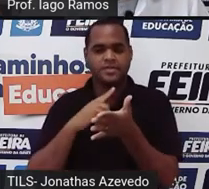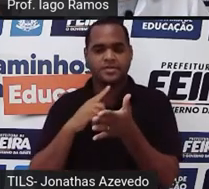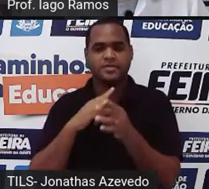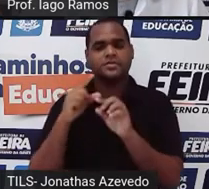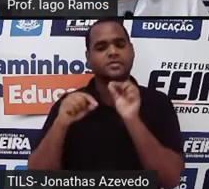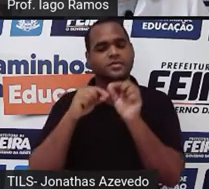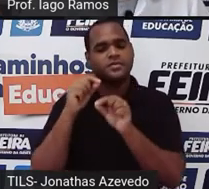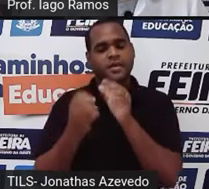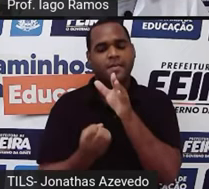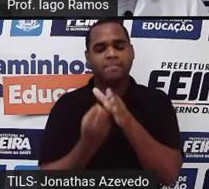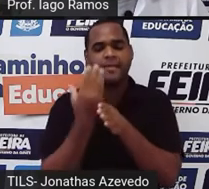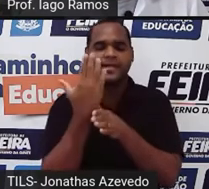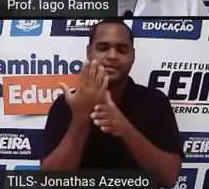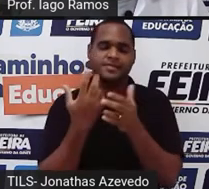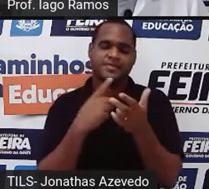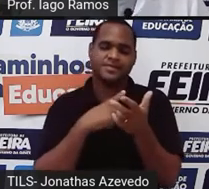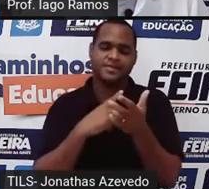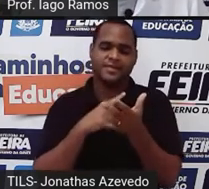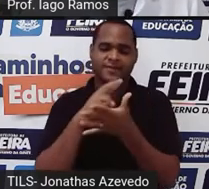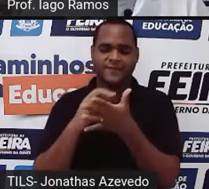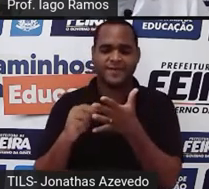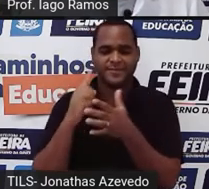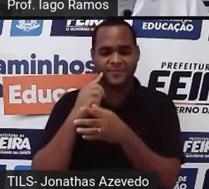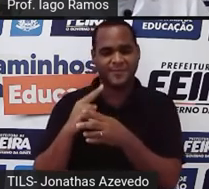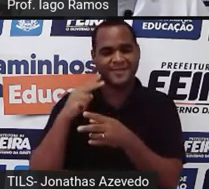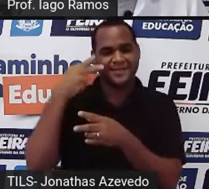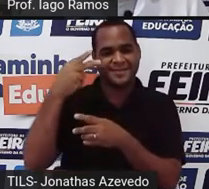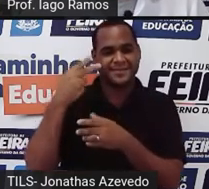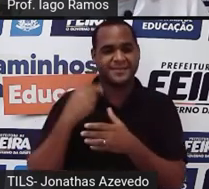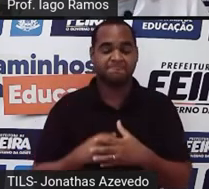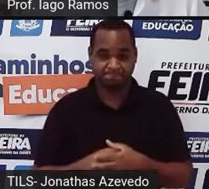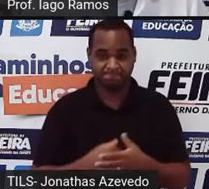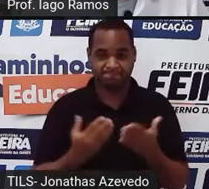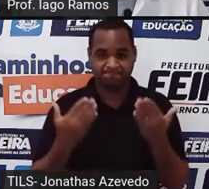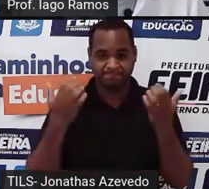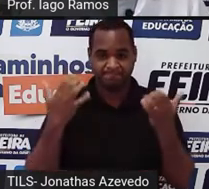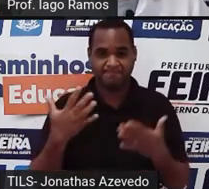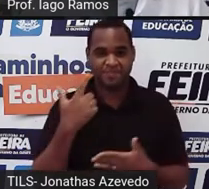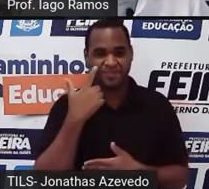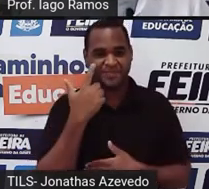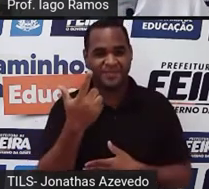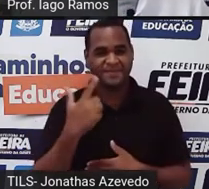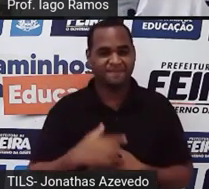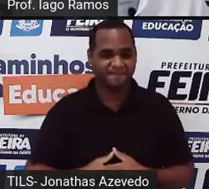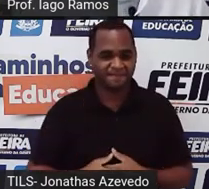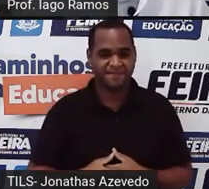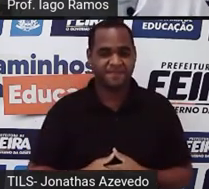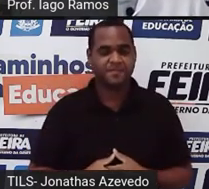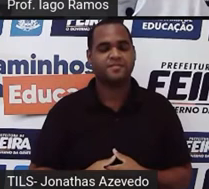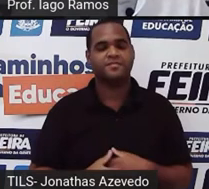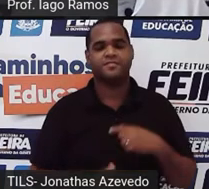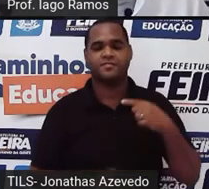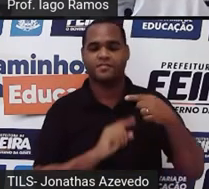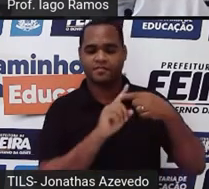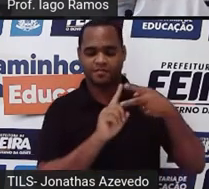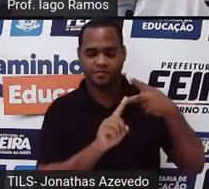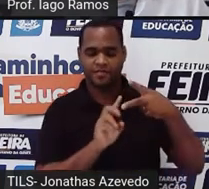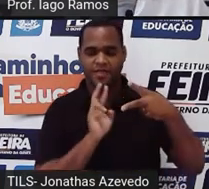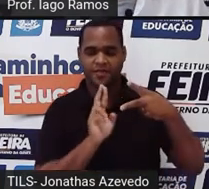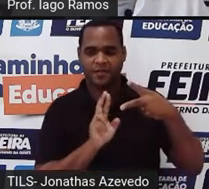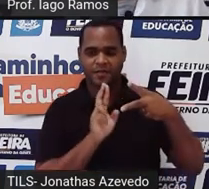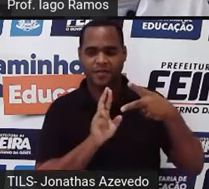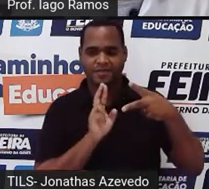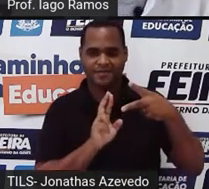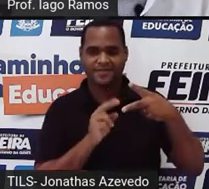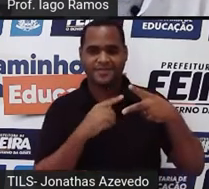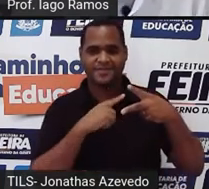aparece cálculos com potência, tá bom? Então vamos lá, vem comigo, porque esses são os dois resultados,